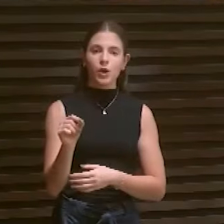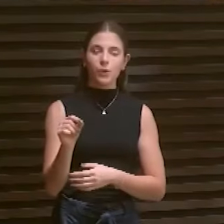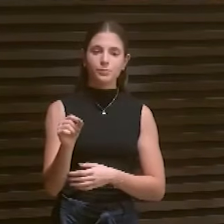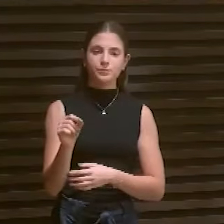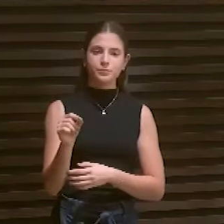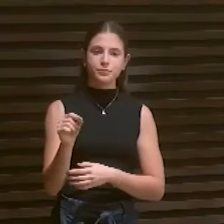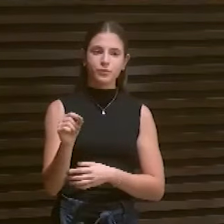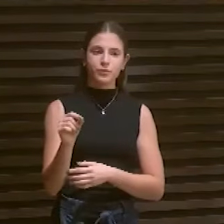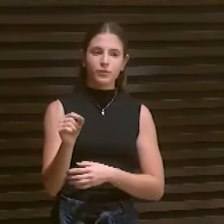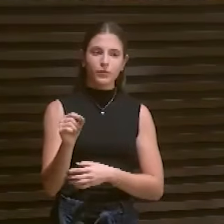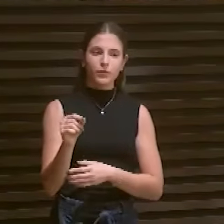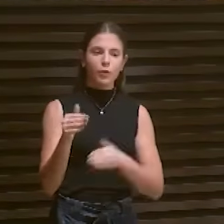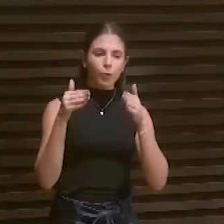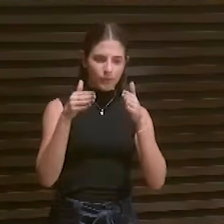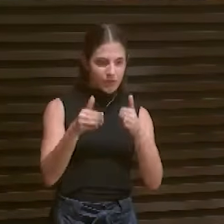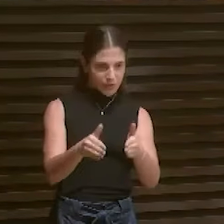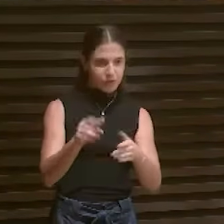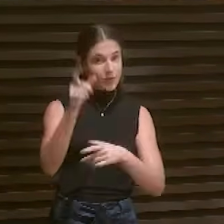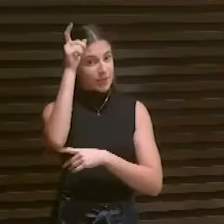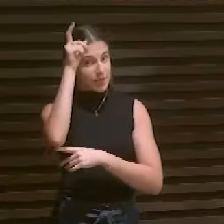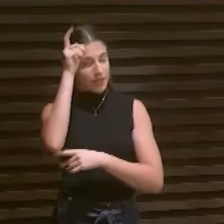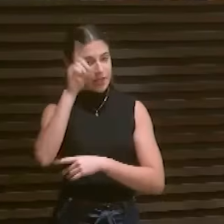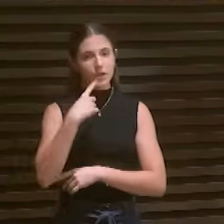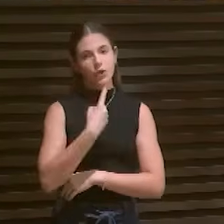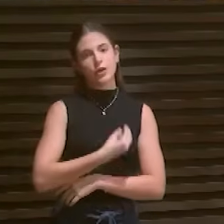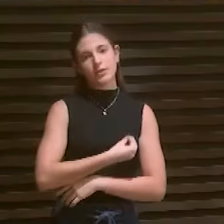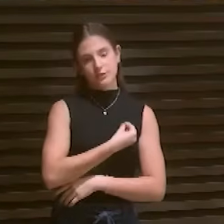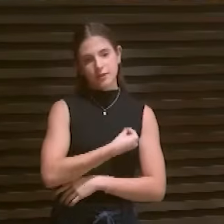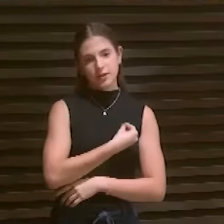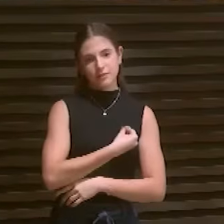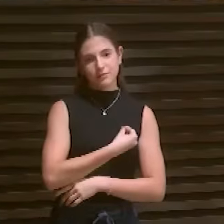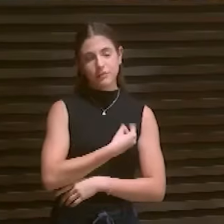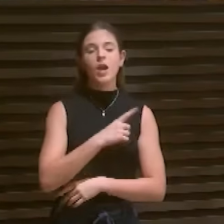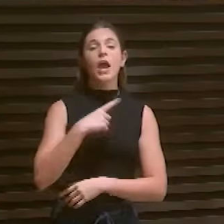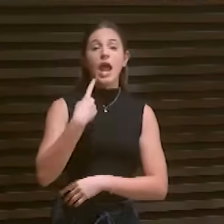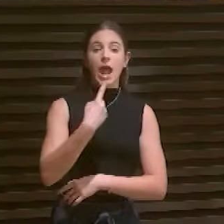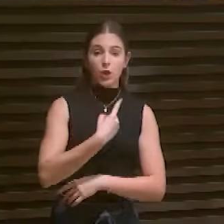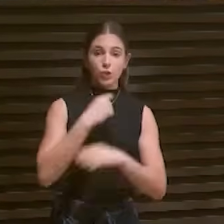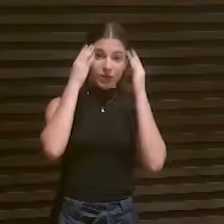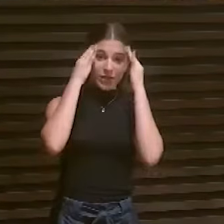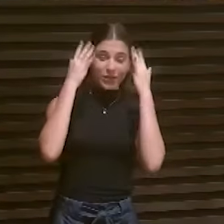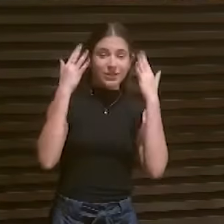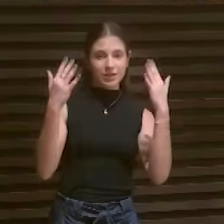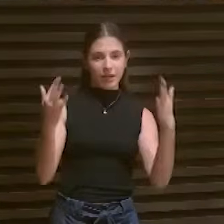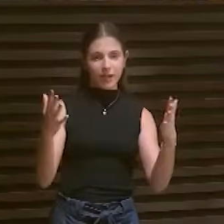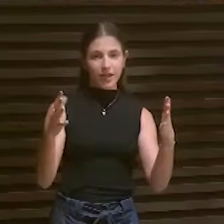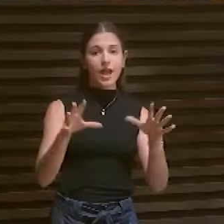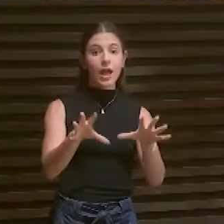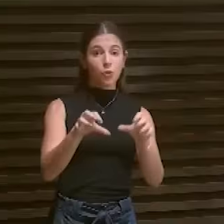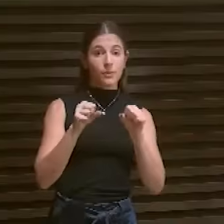Satanás tenta fazer nas nossas vidas? É nos distrair, é tomar a